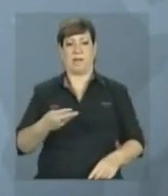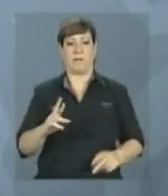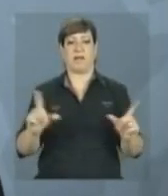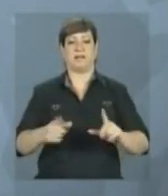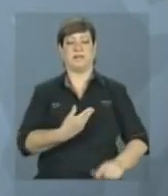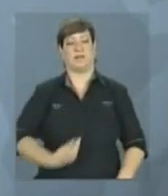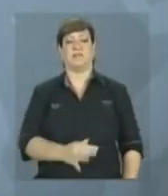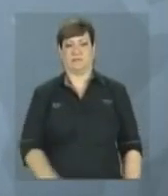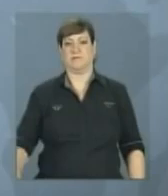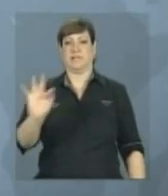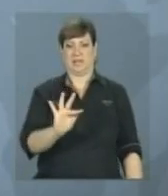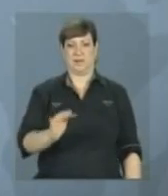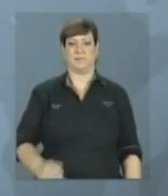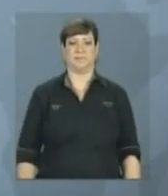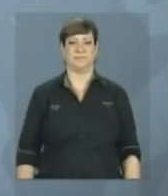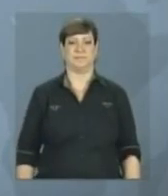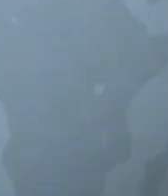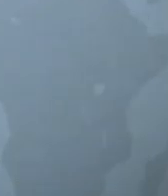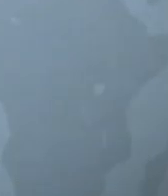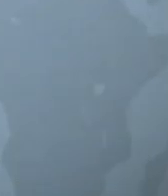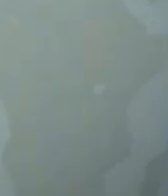gente, NBR e a TV do Governo Federal.